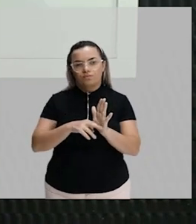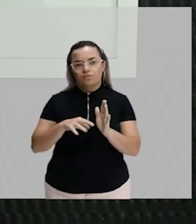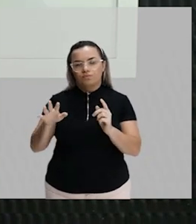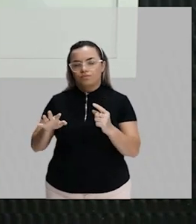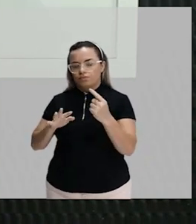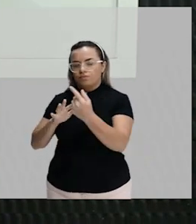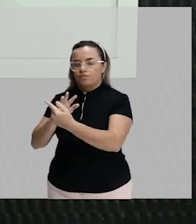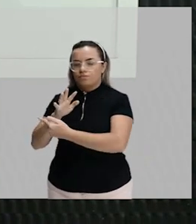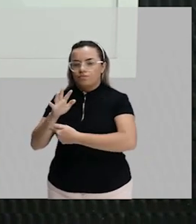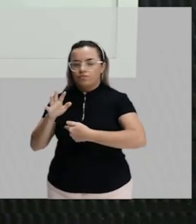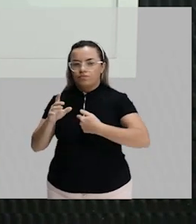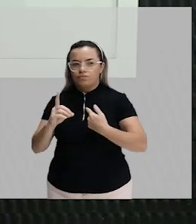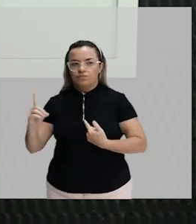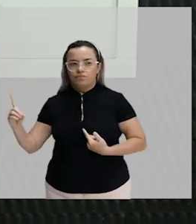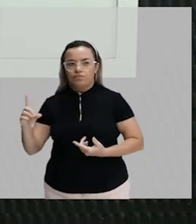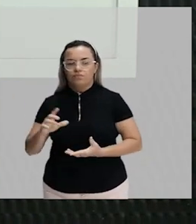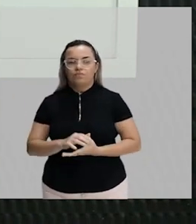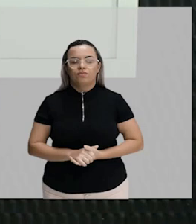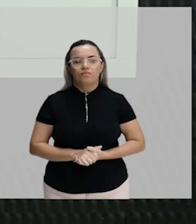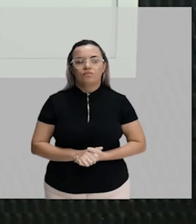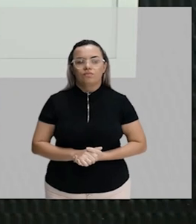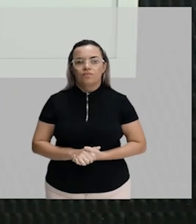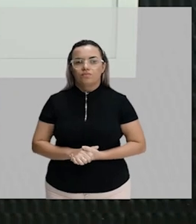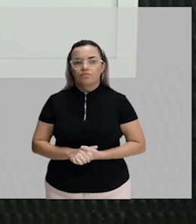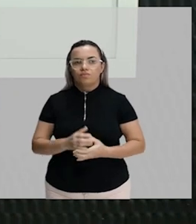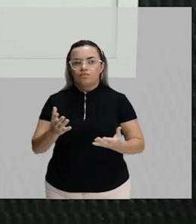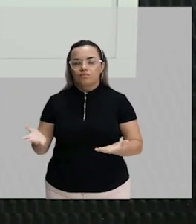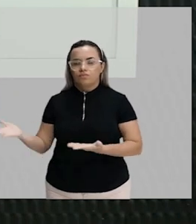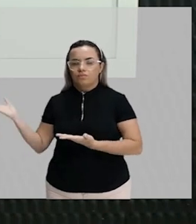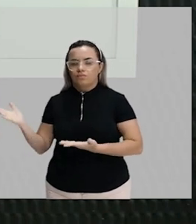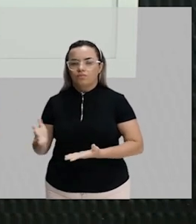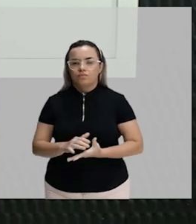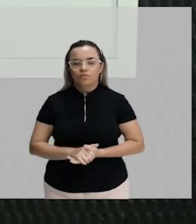é o seguinte então aqui a mão direita para